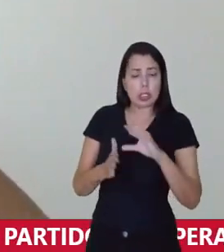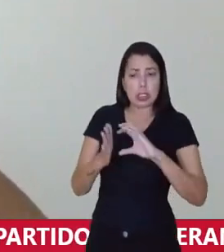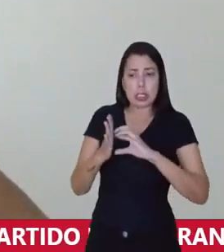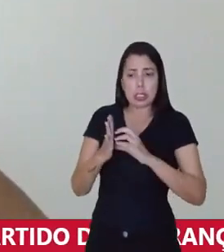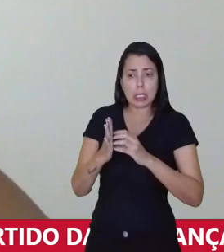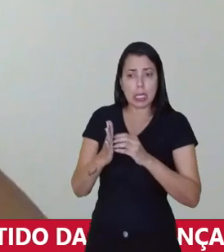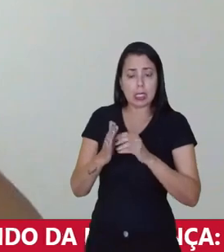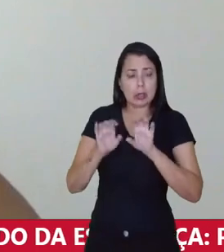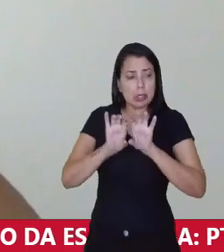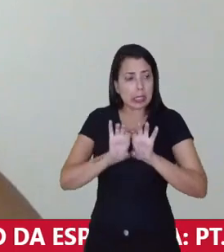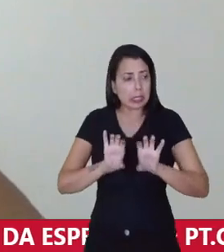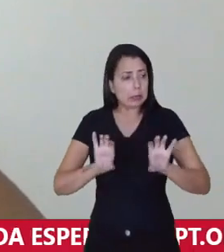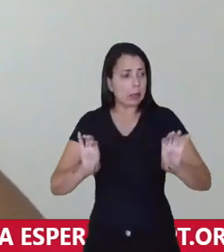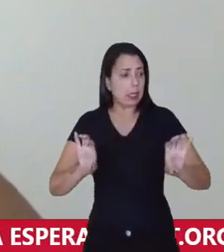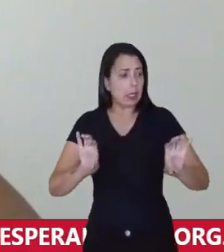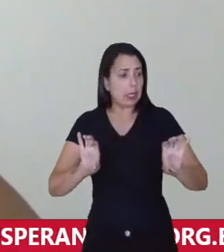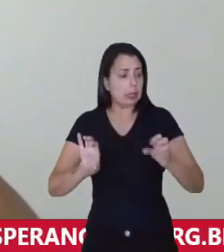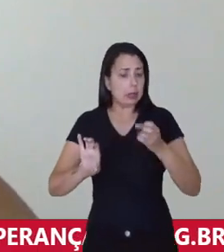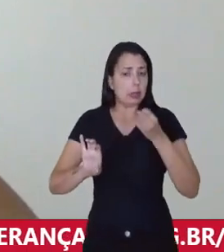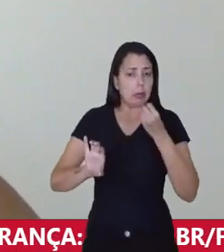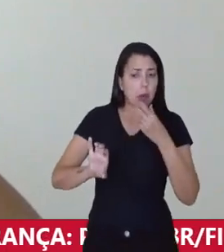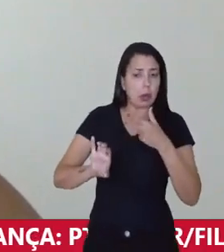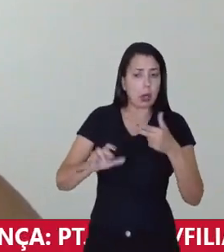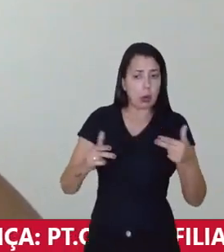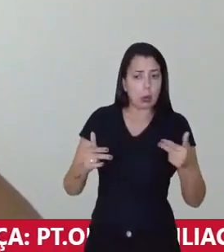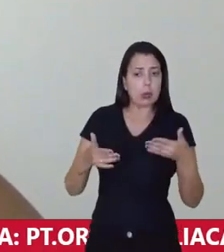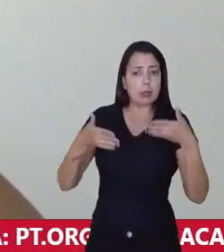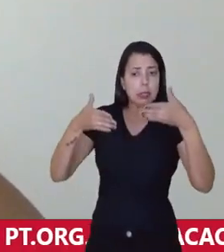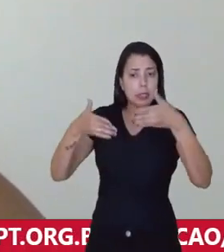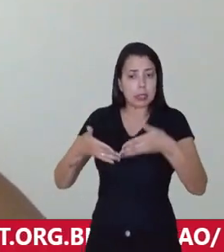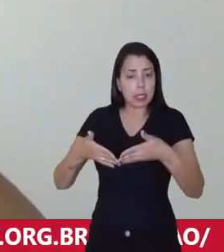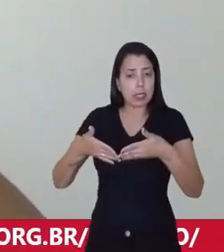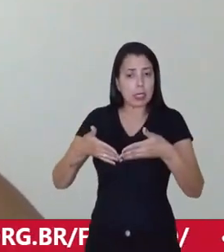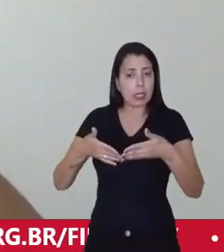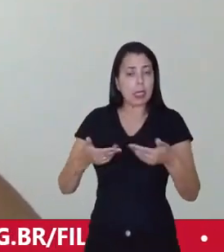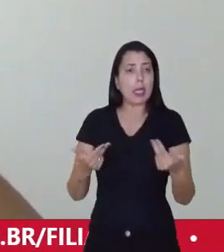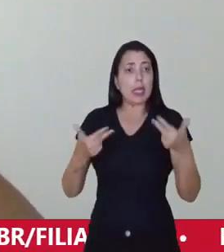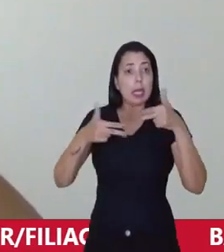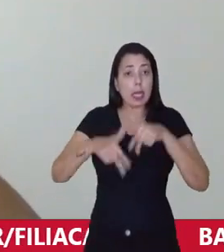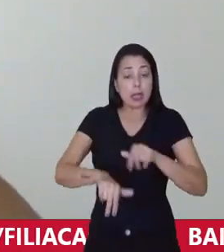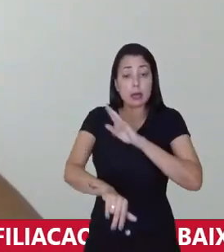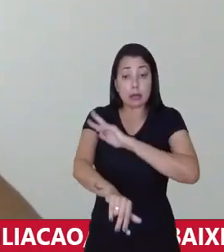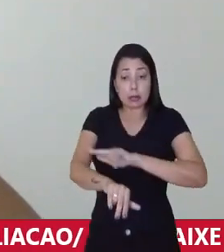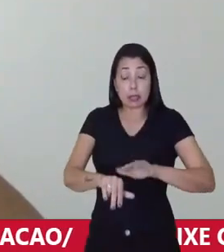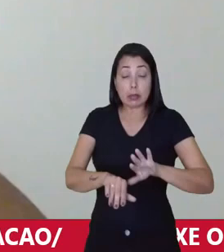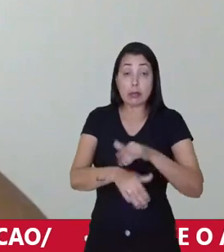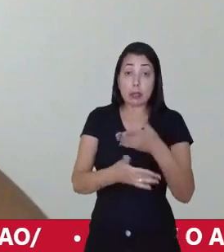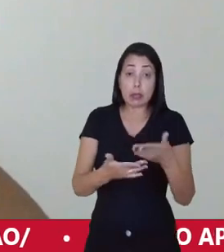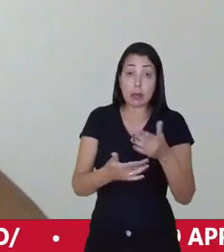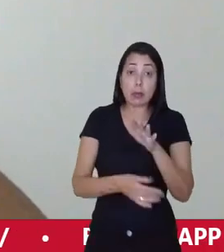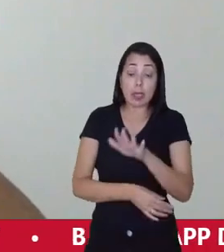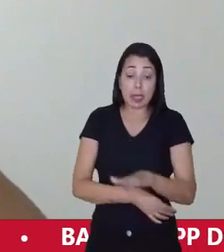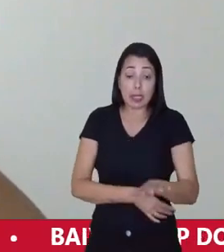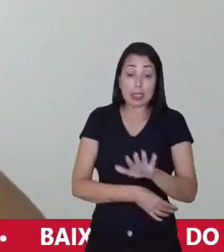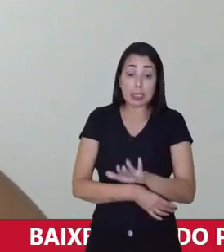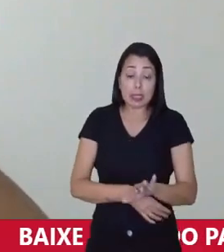que separassem por questão do pertencimento étnico-racial das crianças, portanto, as crianças